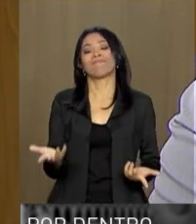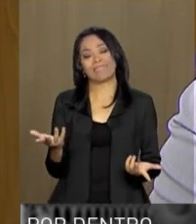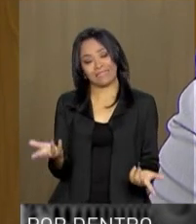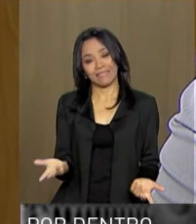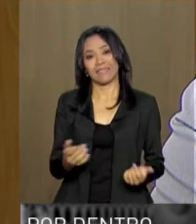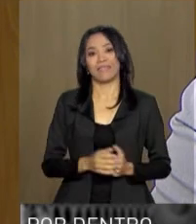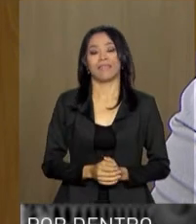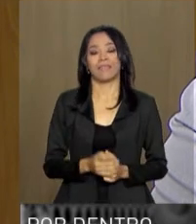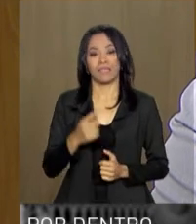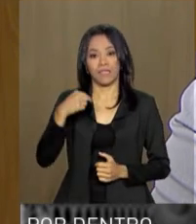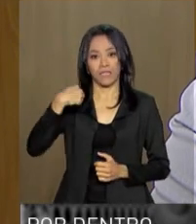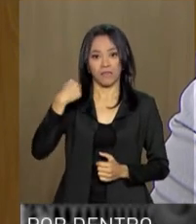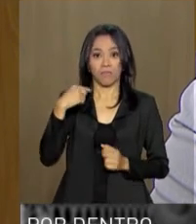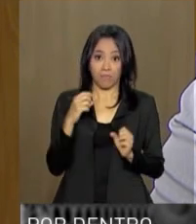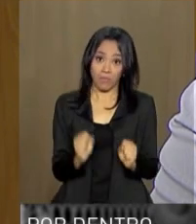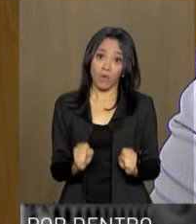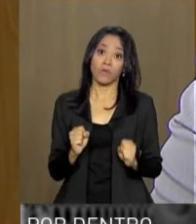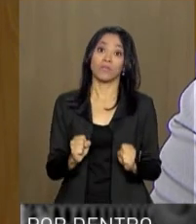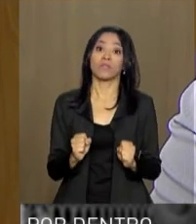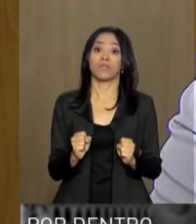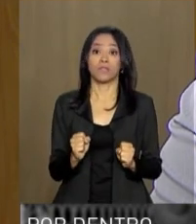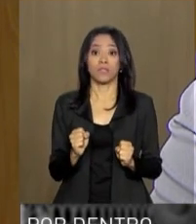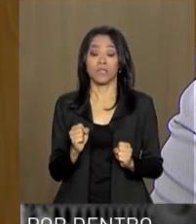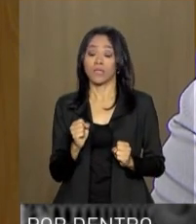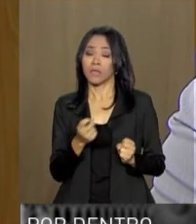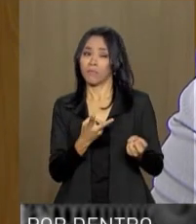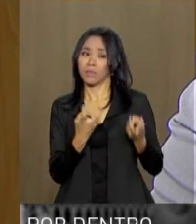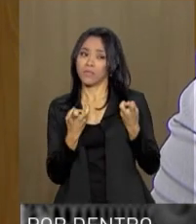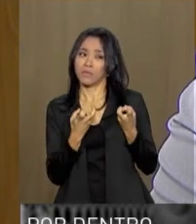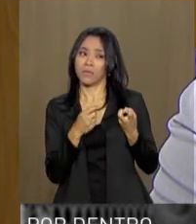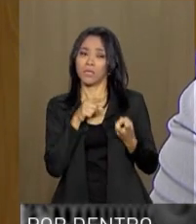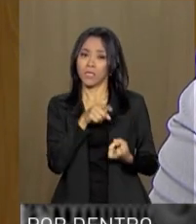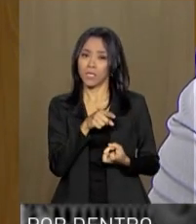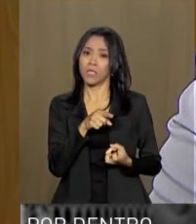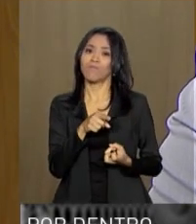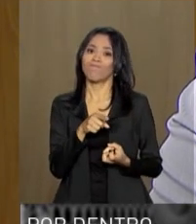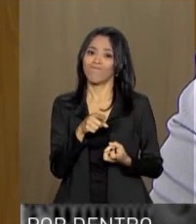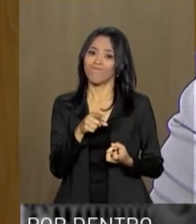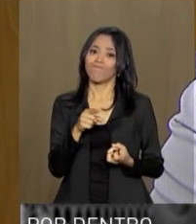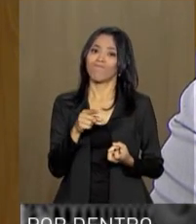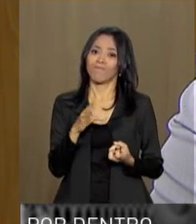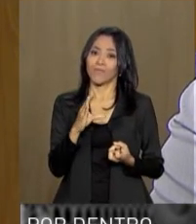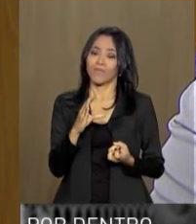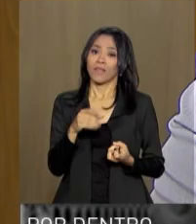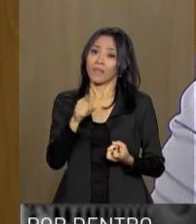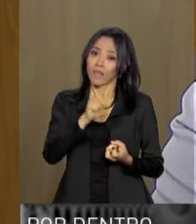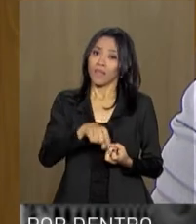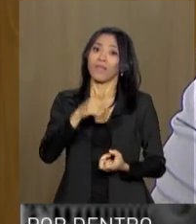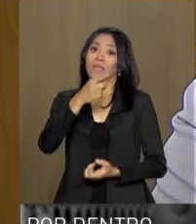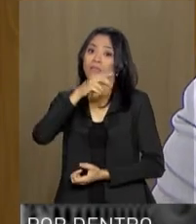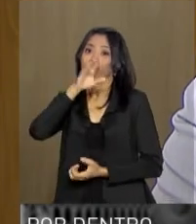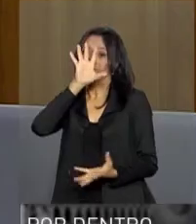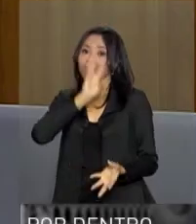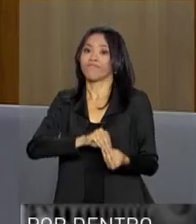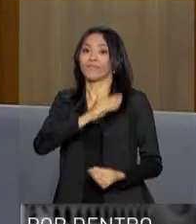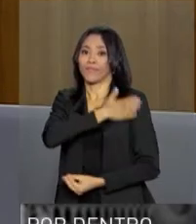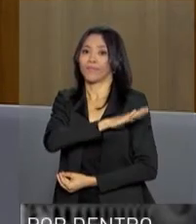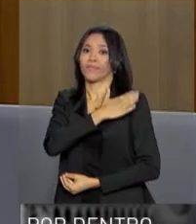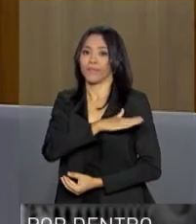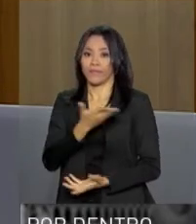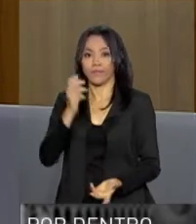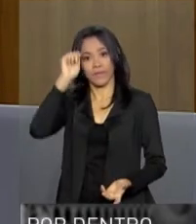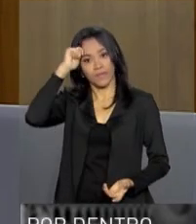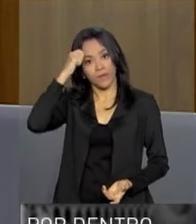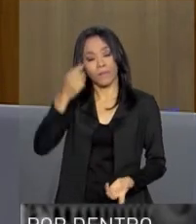interpretar a punição do agressor como é devido o tamanho da agressão que a discriminação assim agradeço a participação da